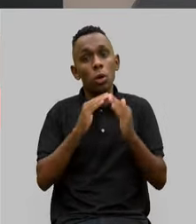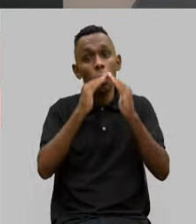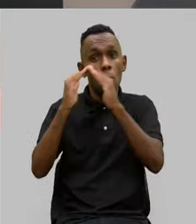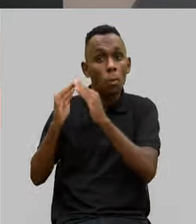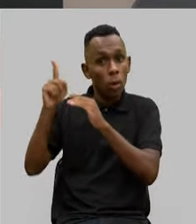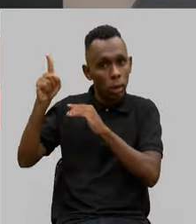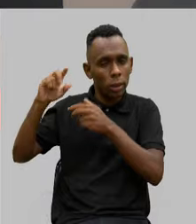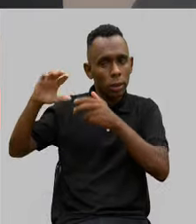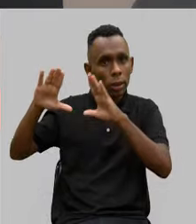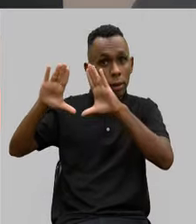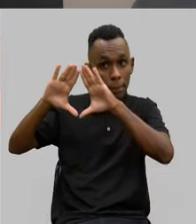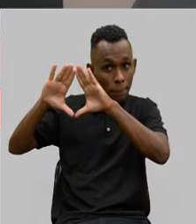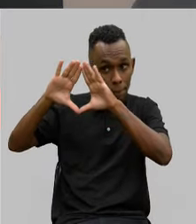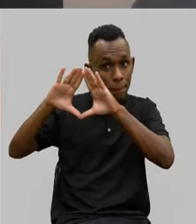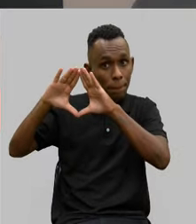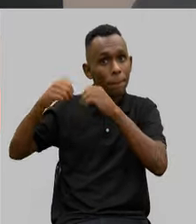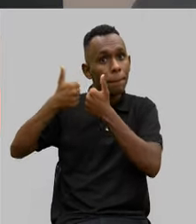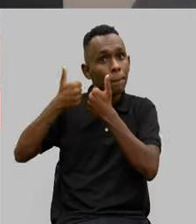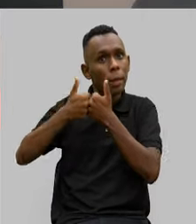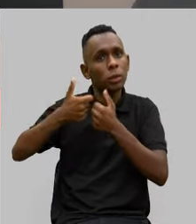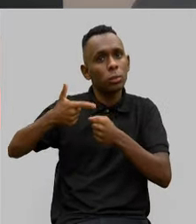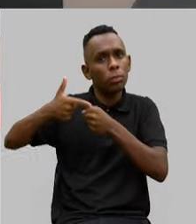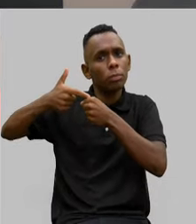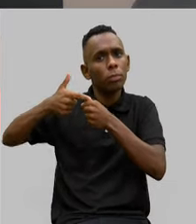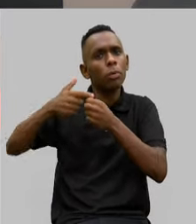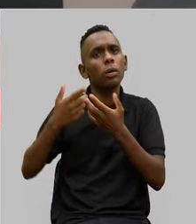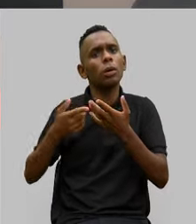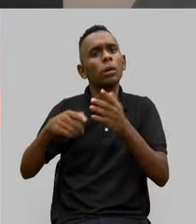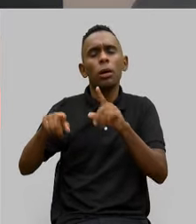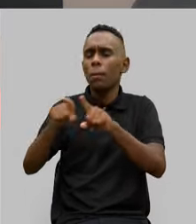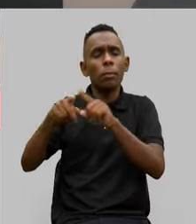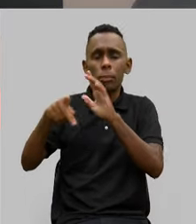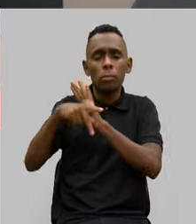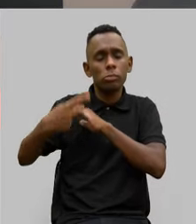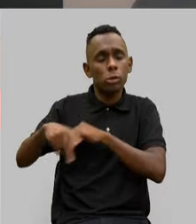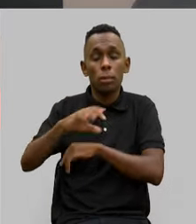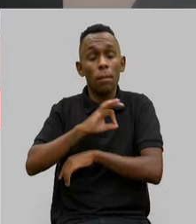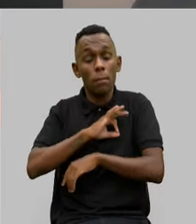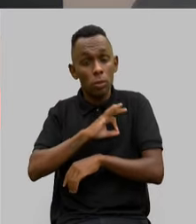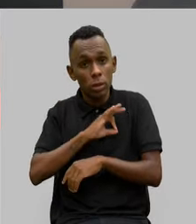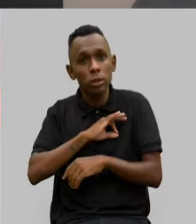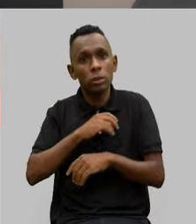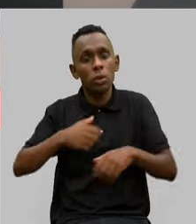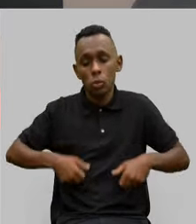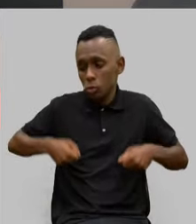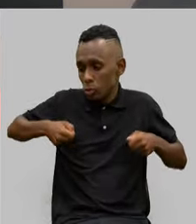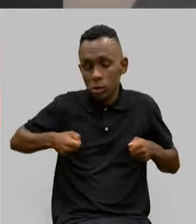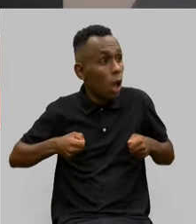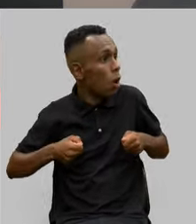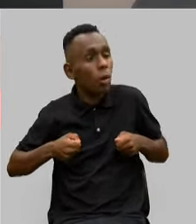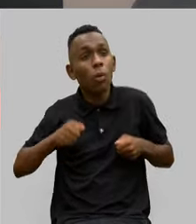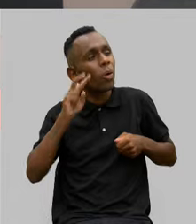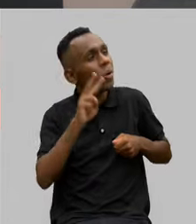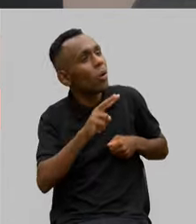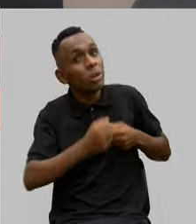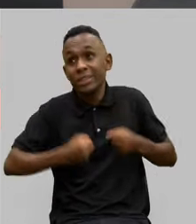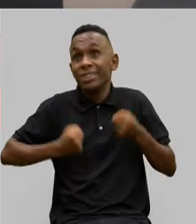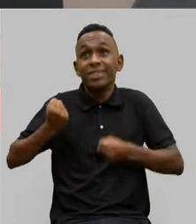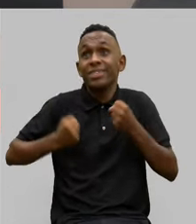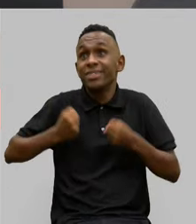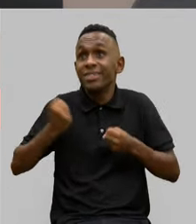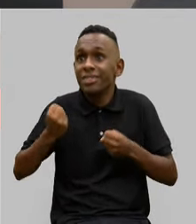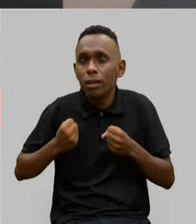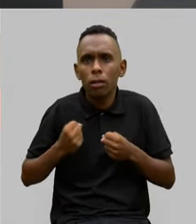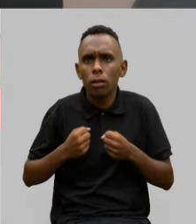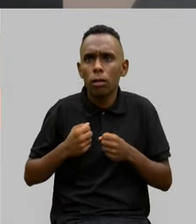Assembleia eu passo aqui tem um posto da polícia aqui na praça eu passo com sacola eu passo com tudo eu olho pro policial e corro ele deve falar assim que cara